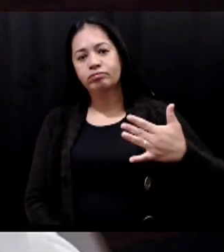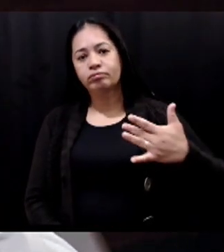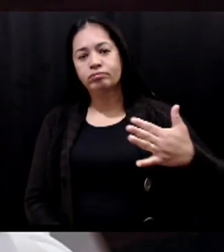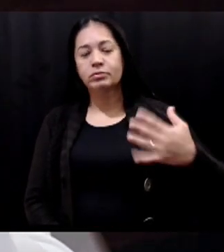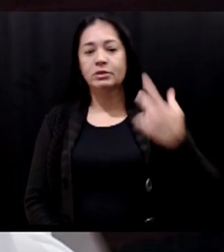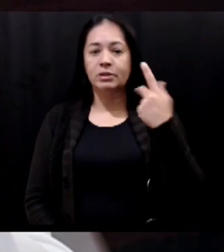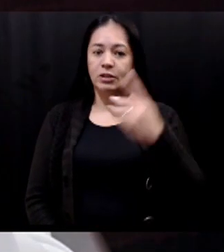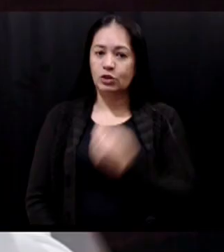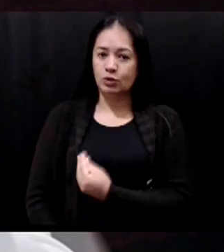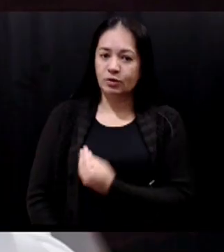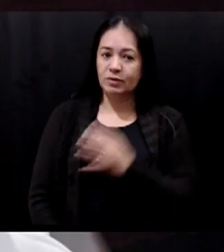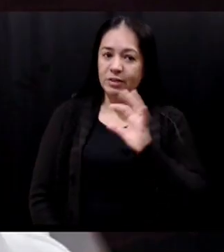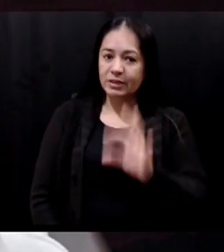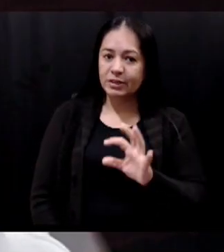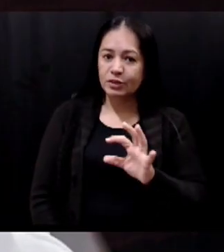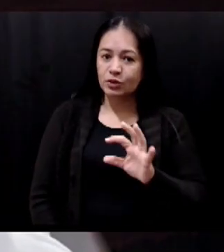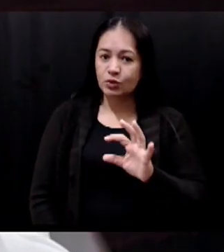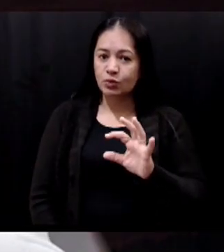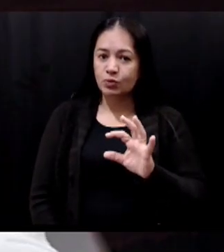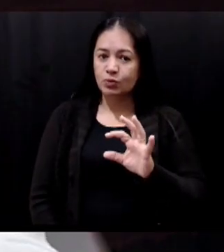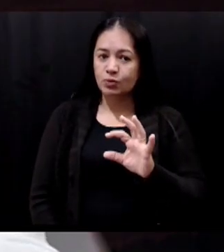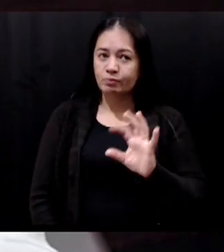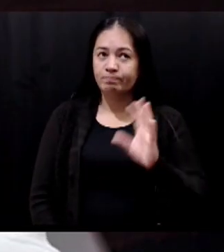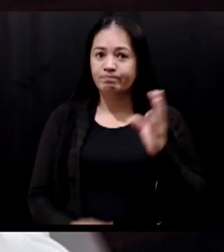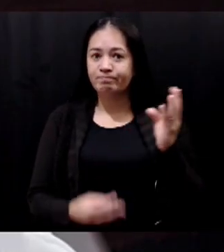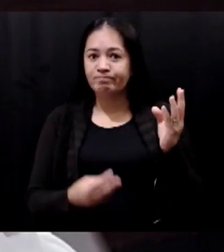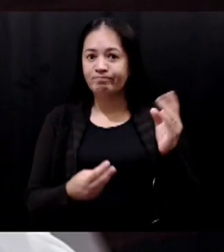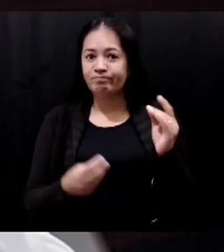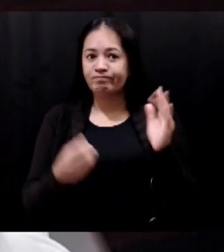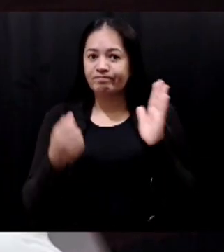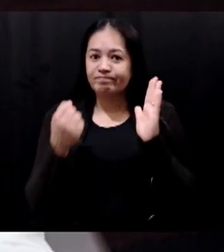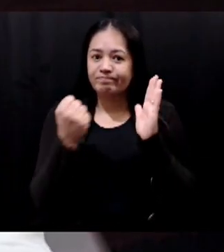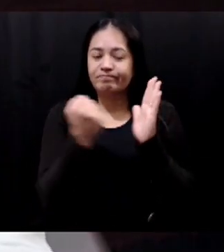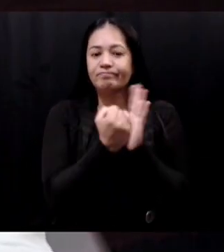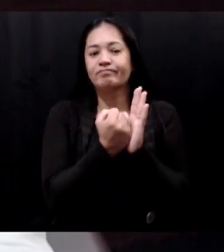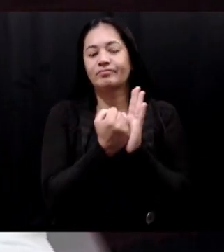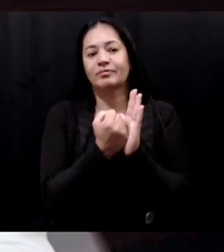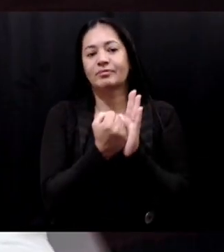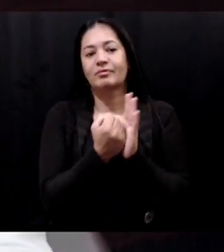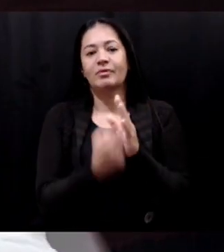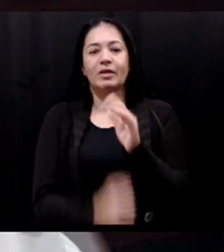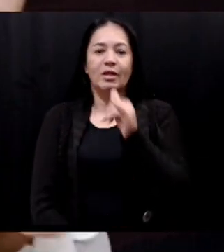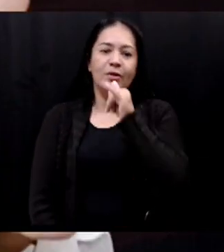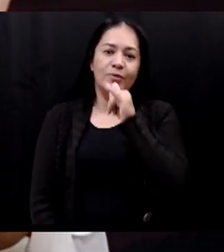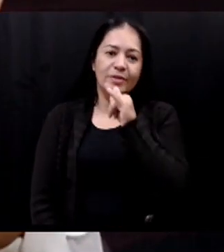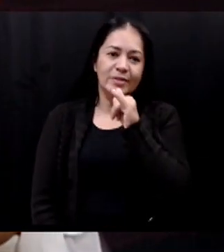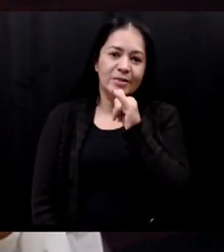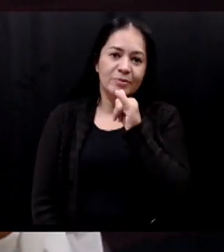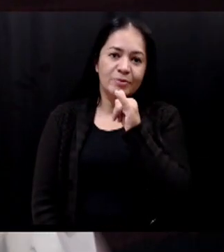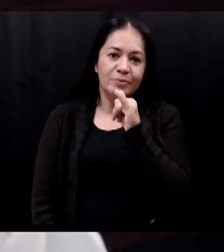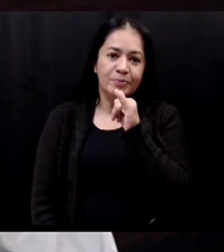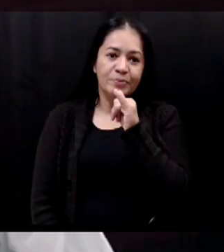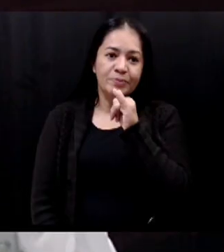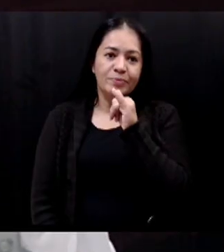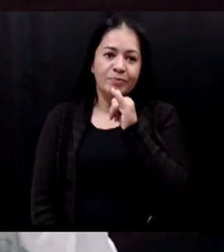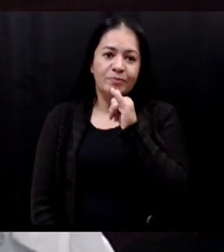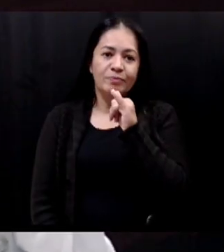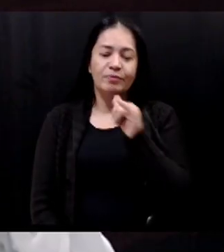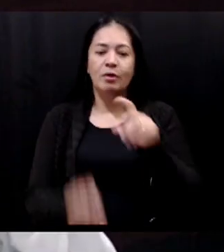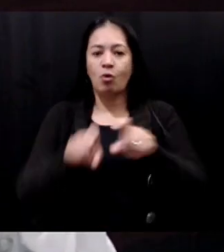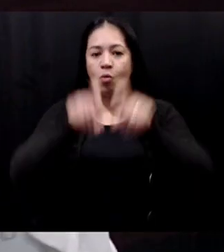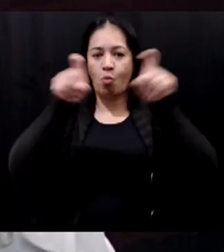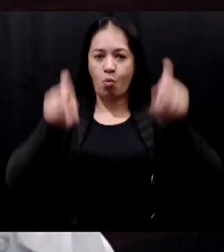te gerando um registro, um banco de memórias. Costumo até dar como exemplo, por exemplo, um computador, né? Você compra